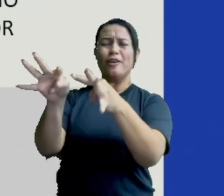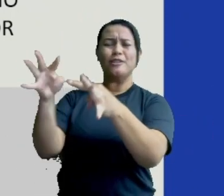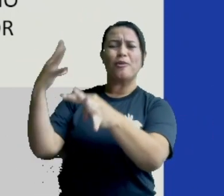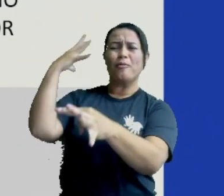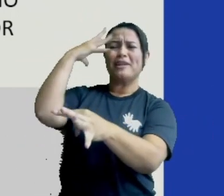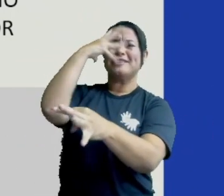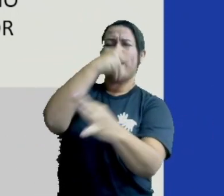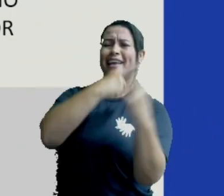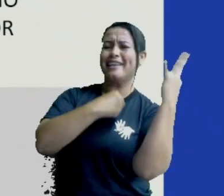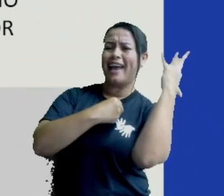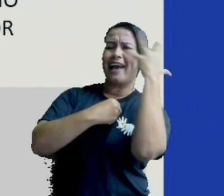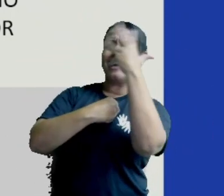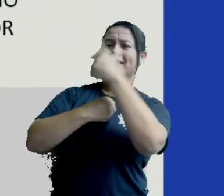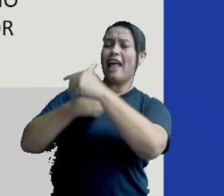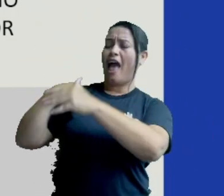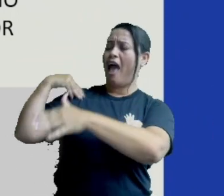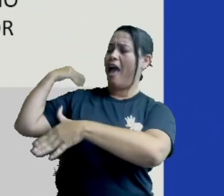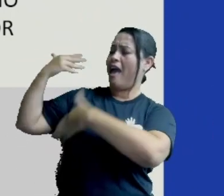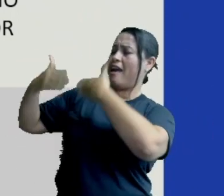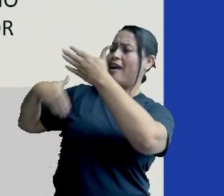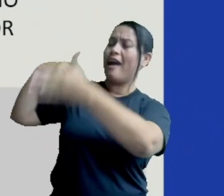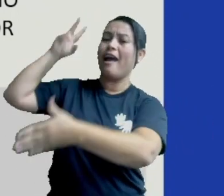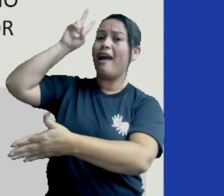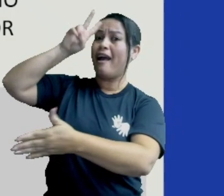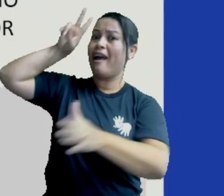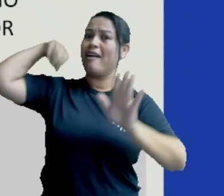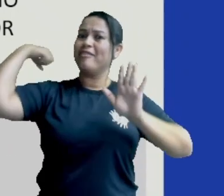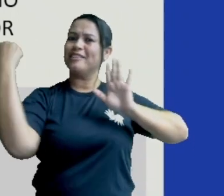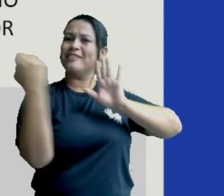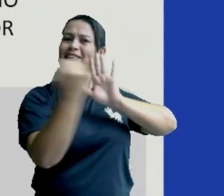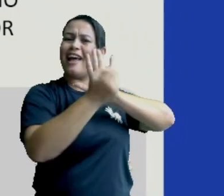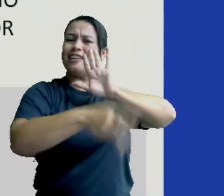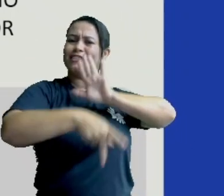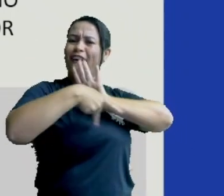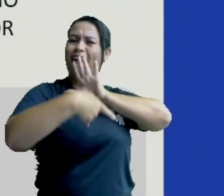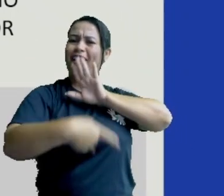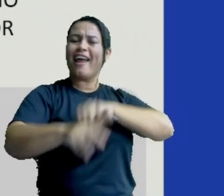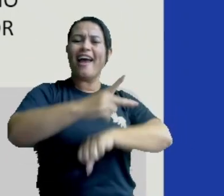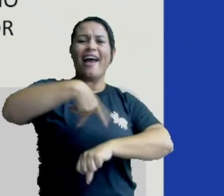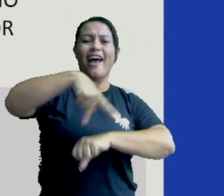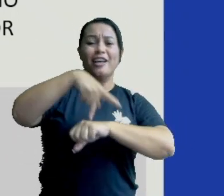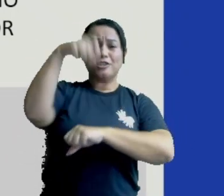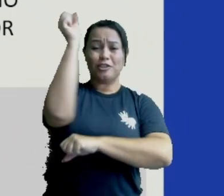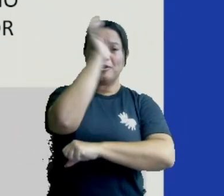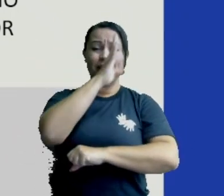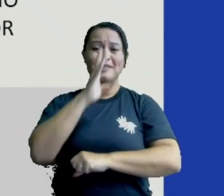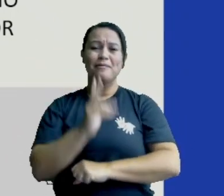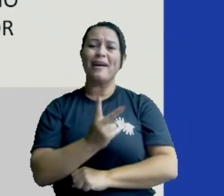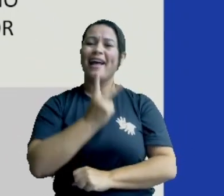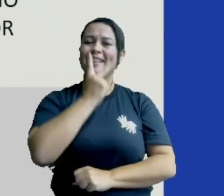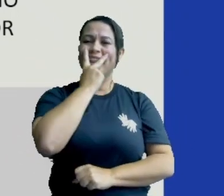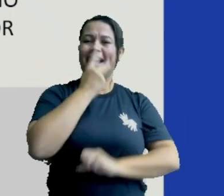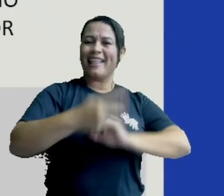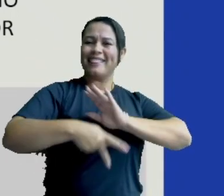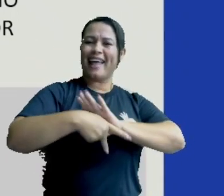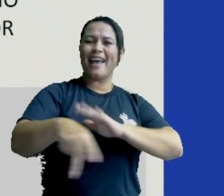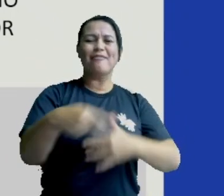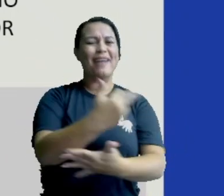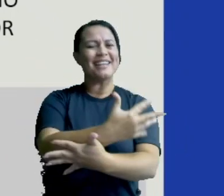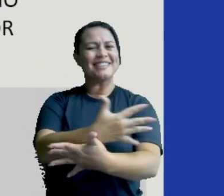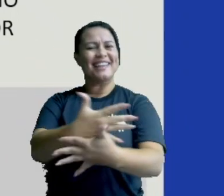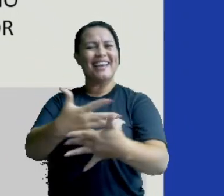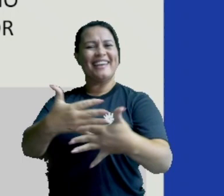escrevendo o capítulo da história de nossa amada terra brasileira.